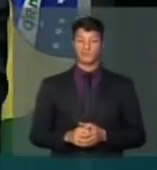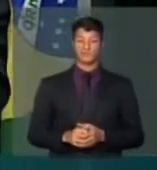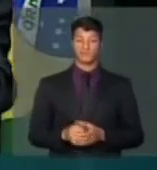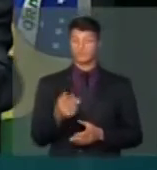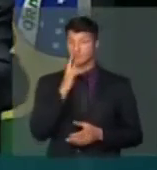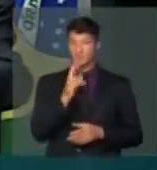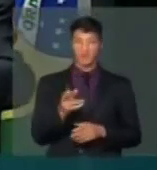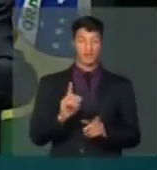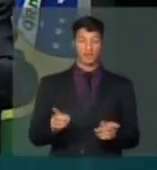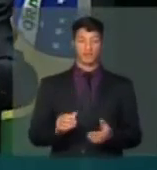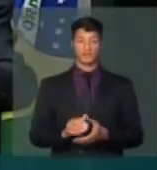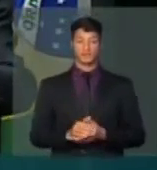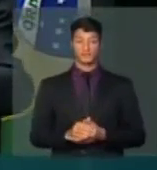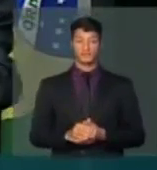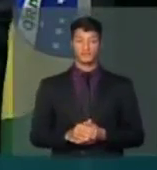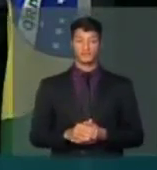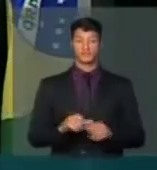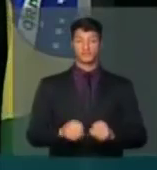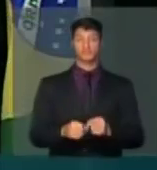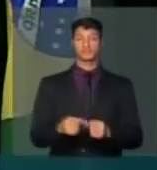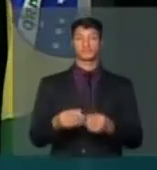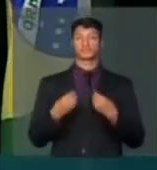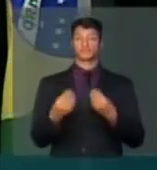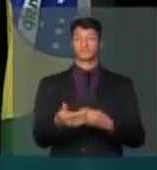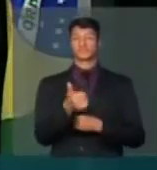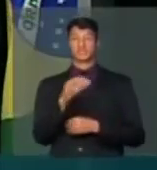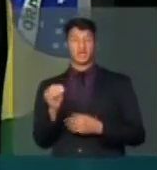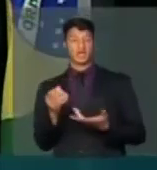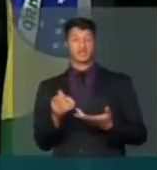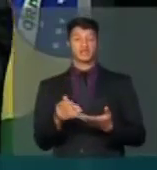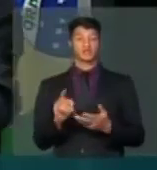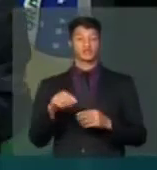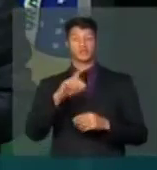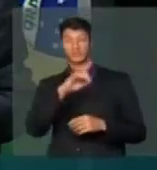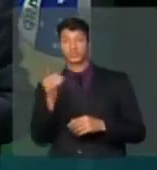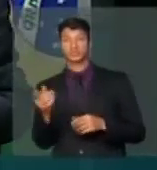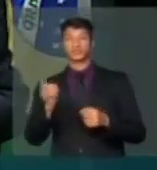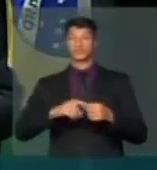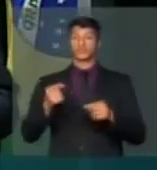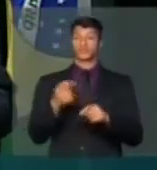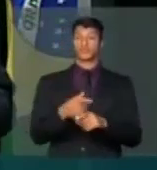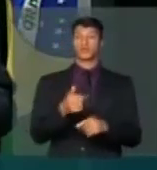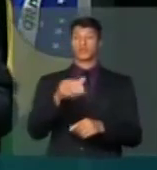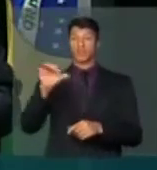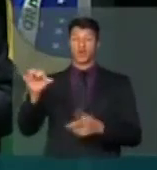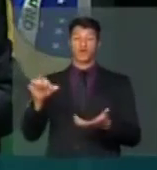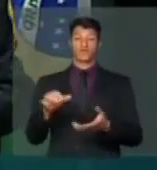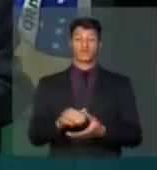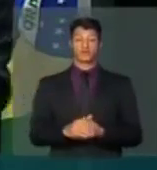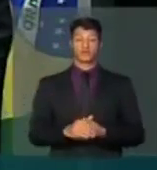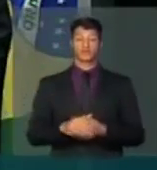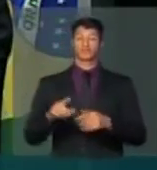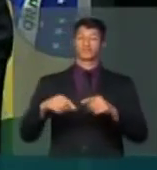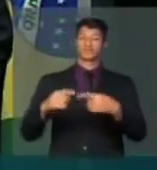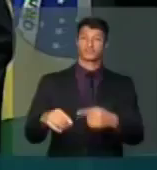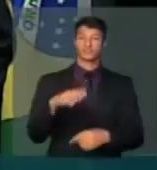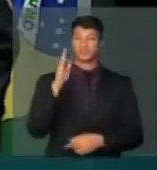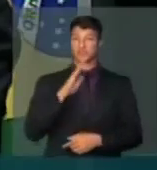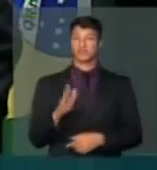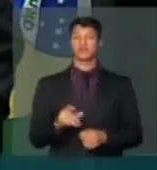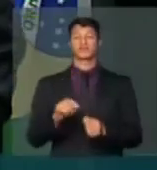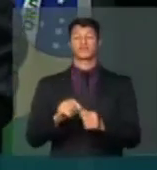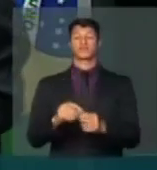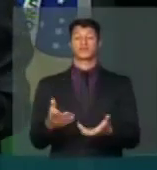não reclamou da quebra e ele entrega 10. Dali uns dias ele volta a comprar, ele entrega 9. E assim o brasileiro